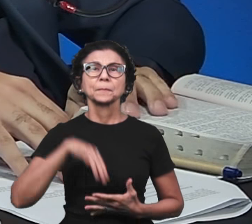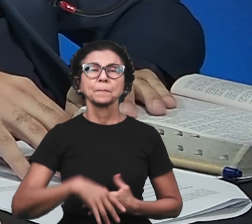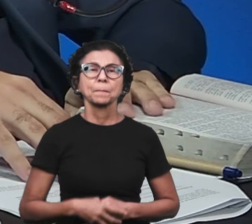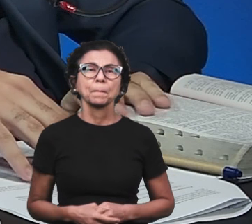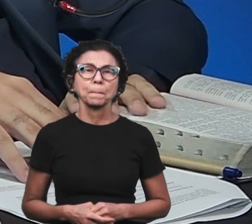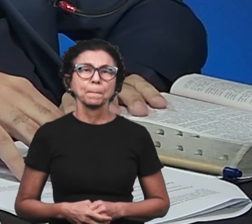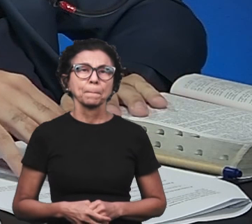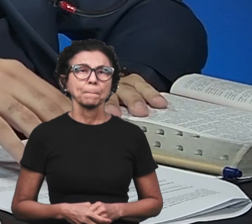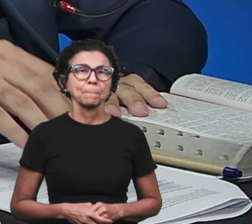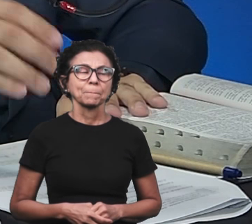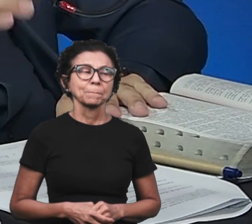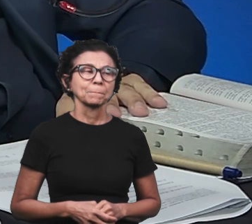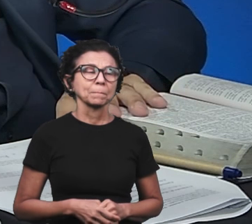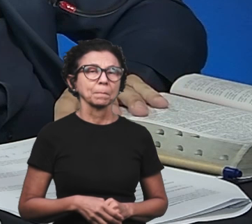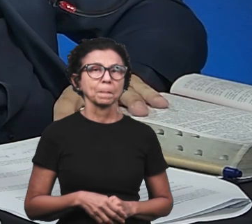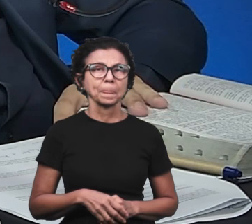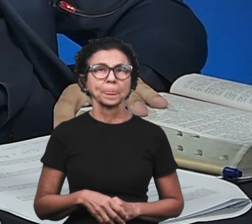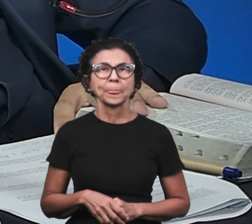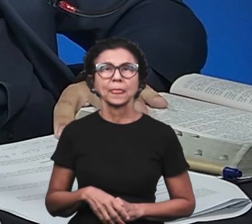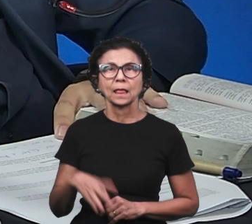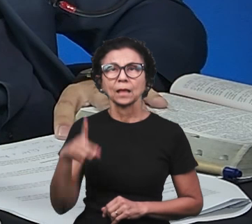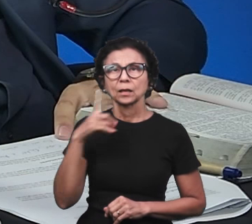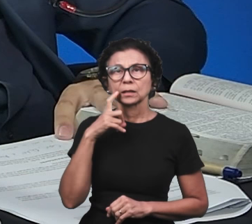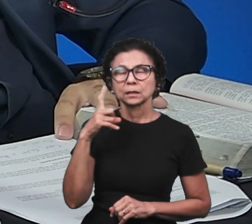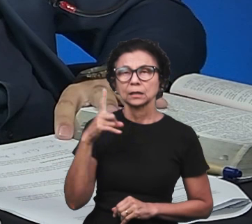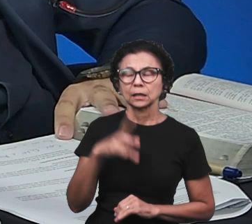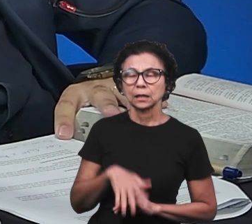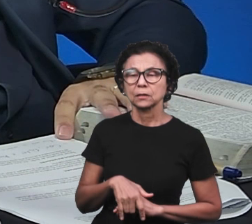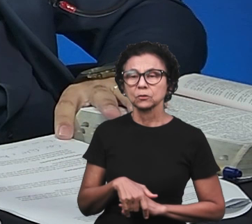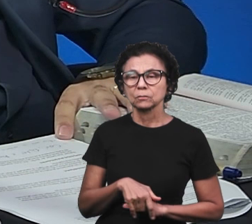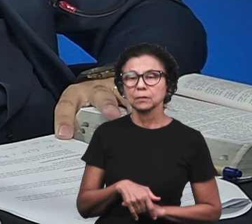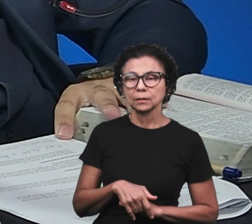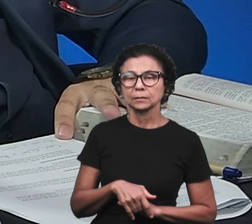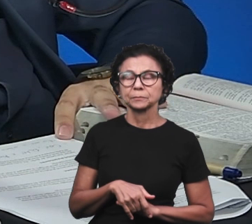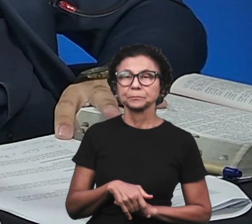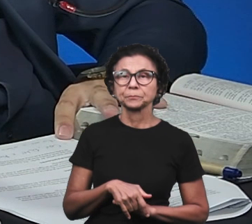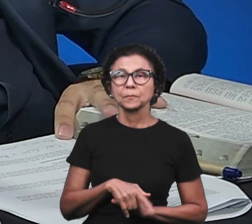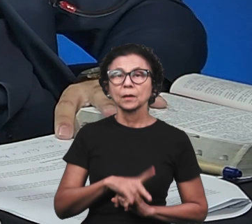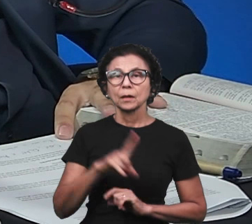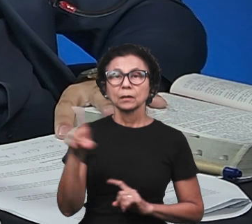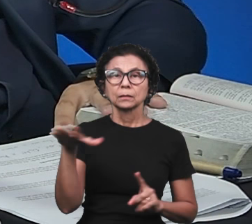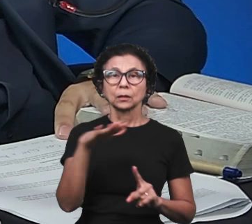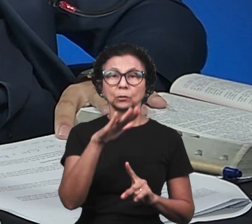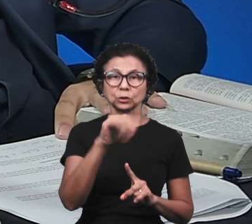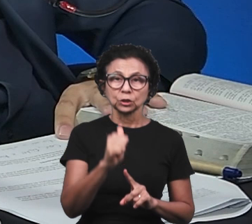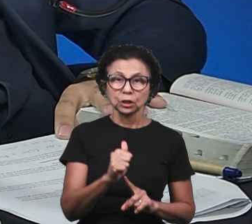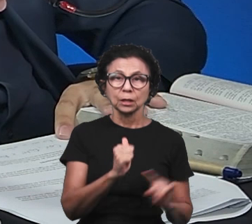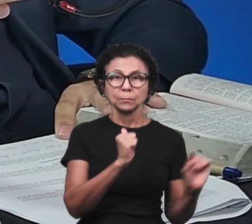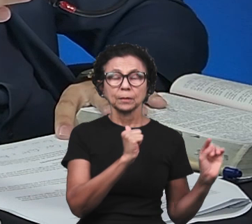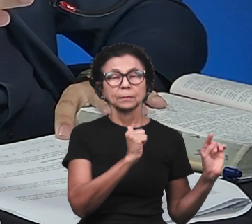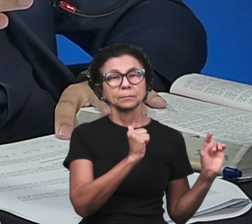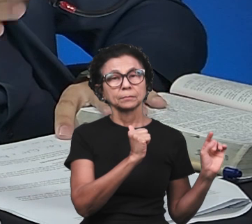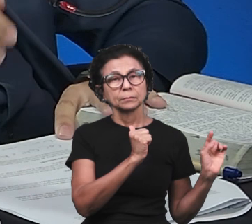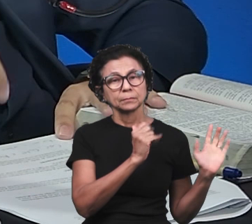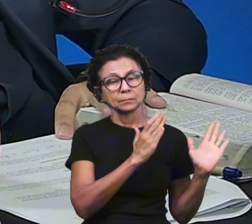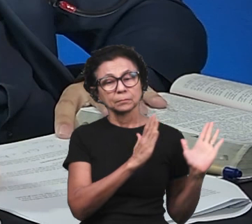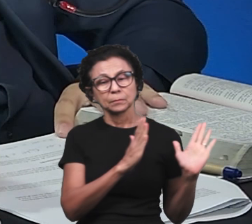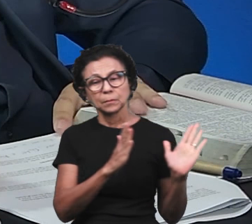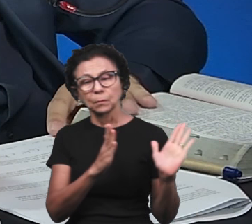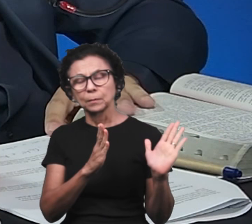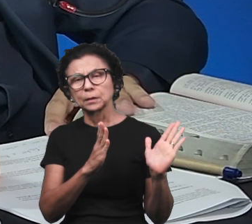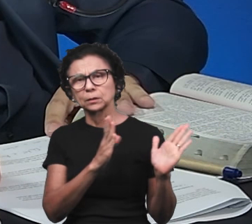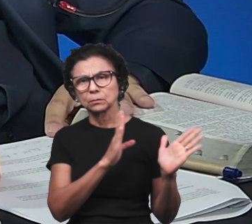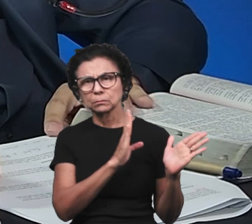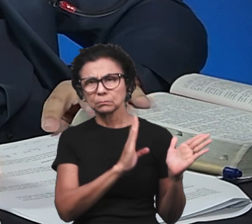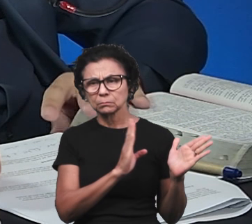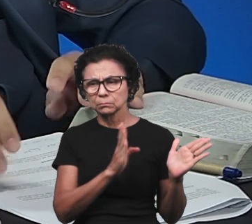que o chamado é para uma jornada de fé. E se há um inimigo da fé, se a gente pudesse dizer